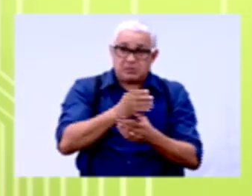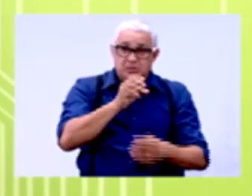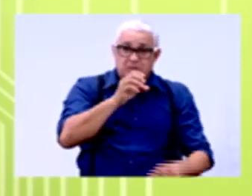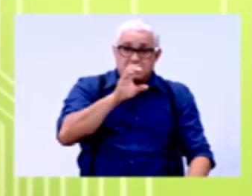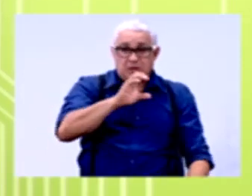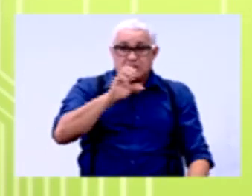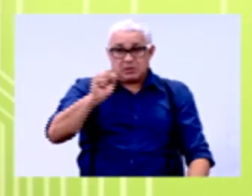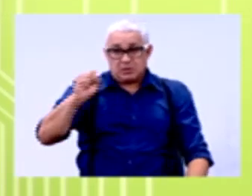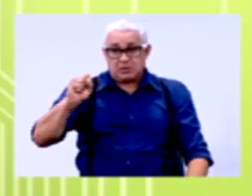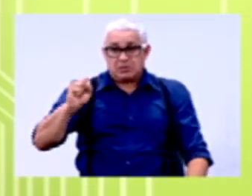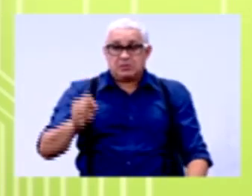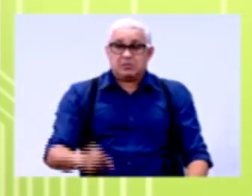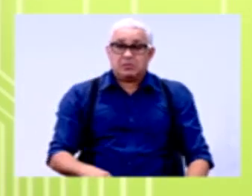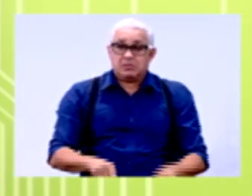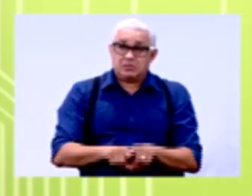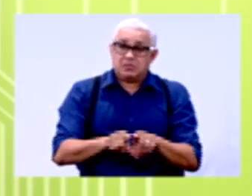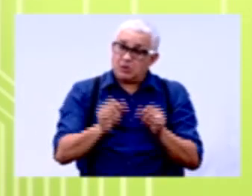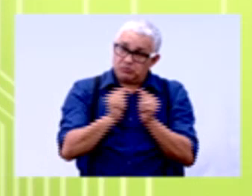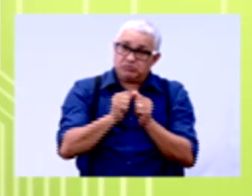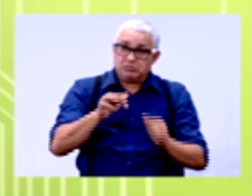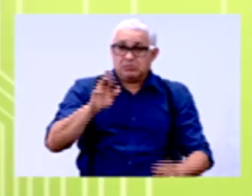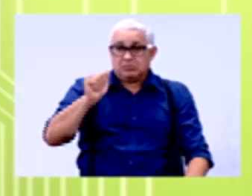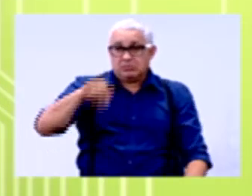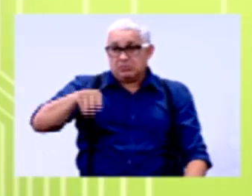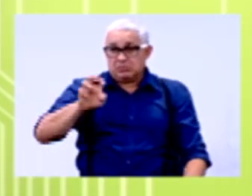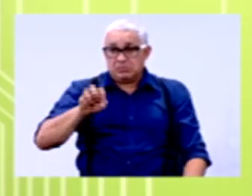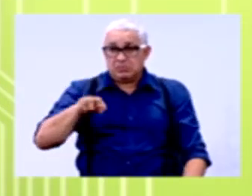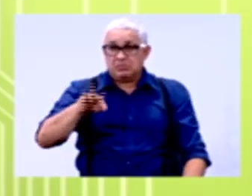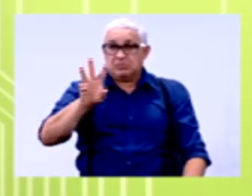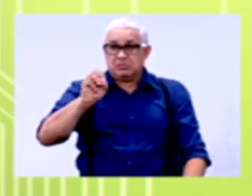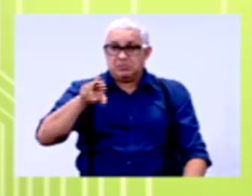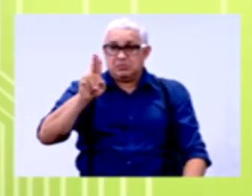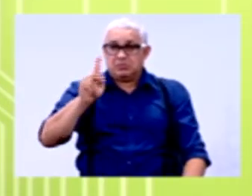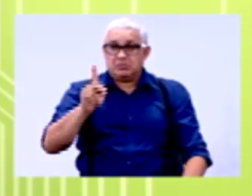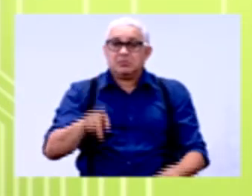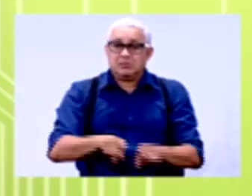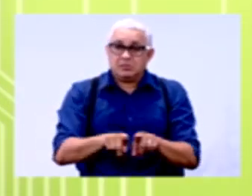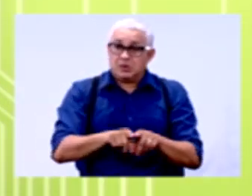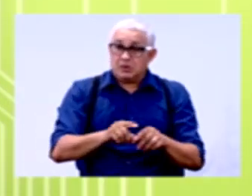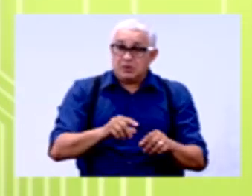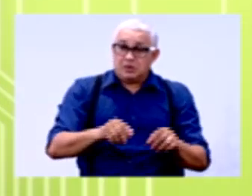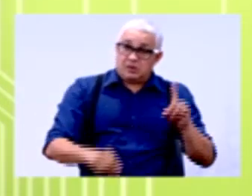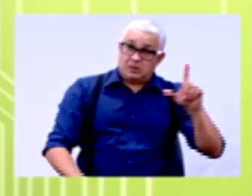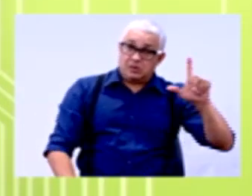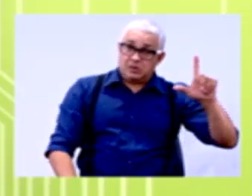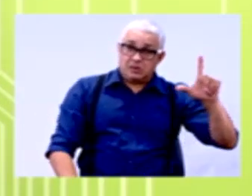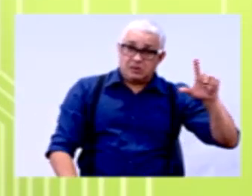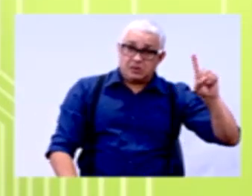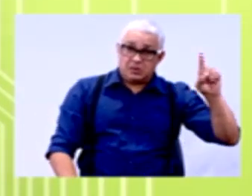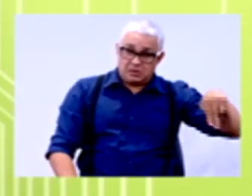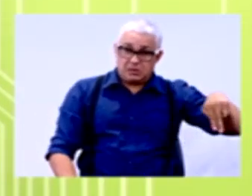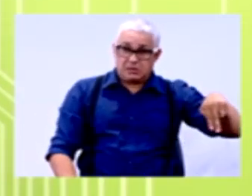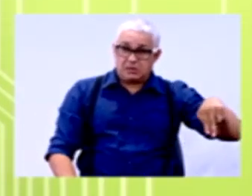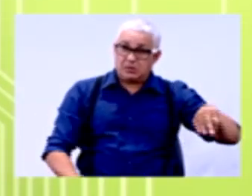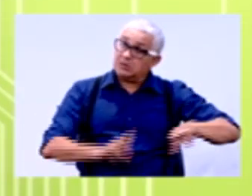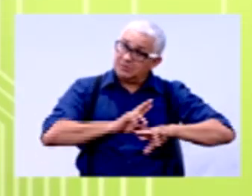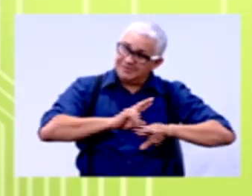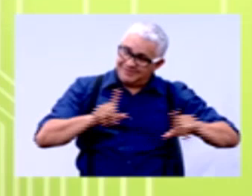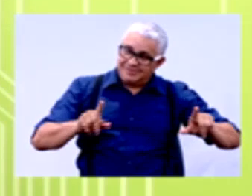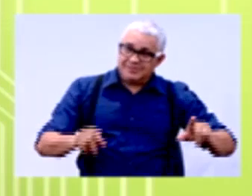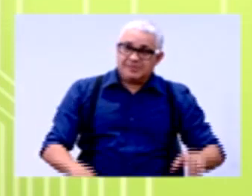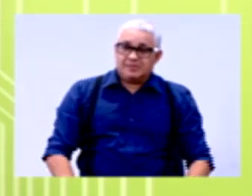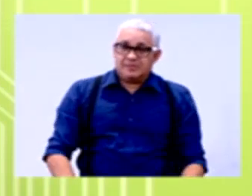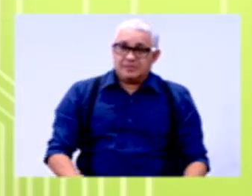gente vai baixar, de um ou do outro framework, né? No modo LDN, ele é o contrário, né? A gente baixa